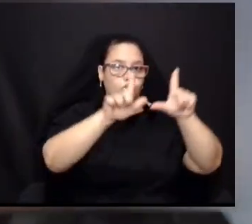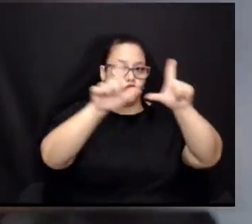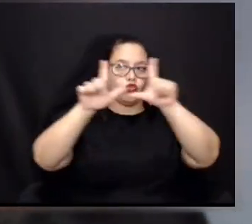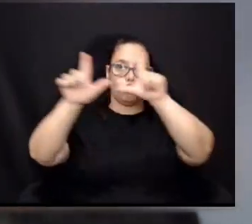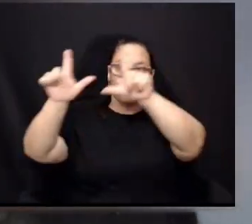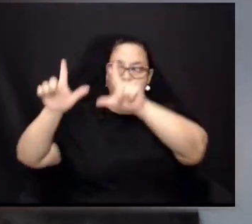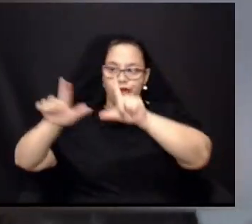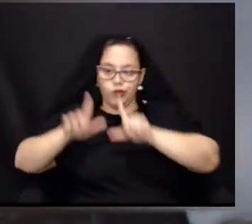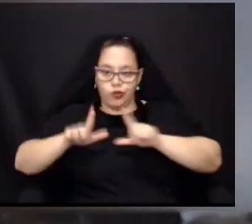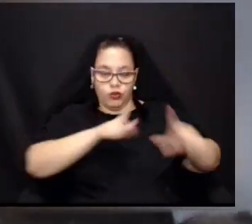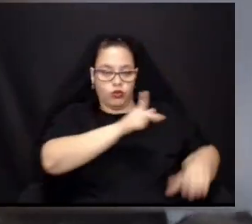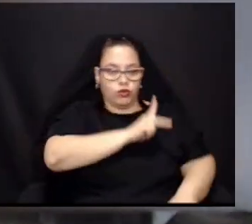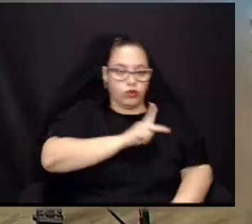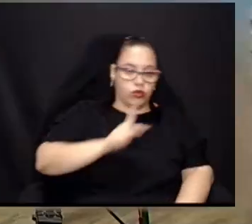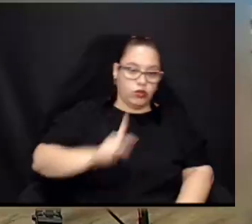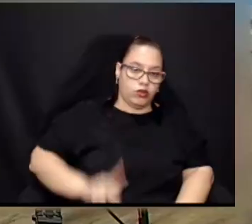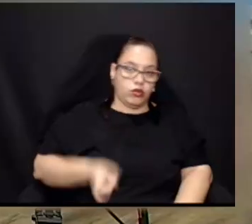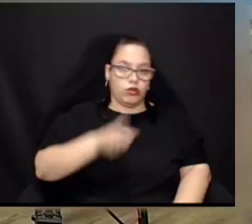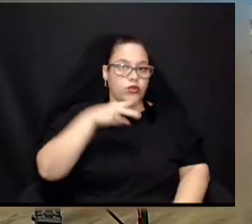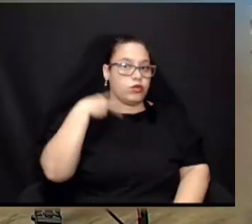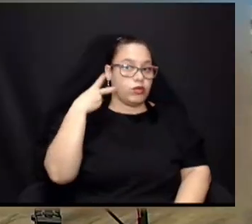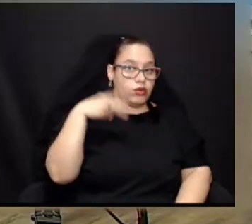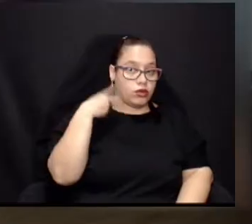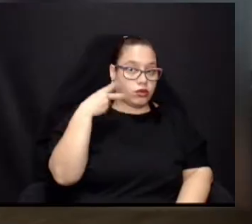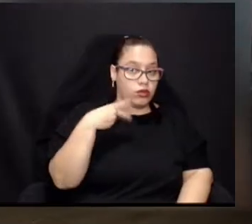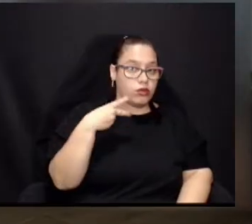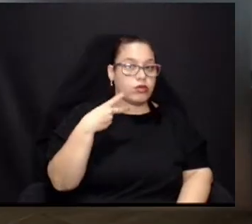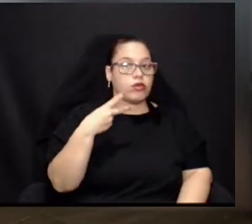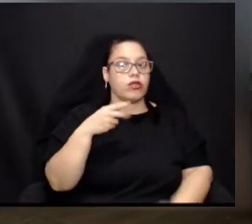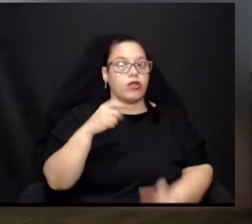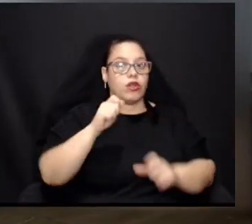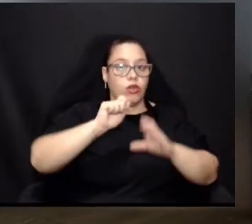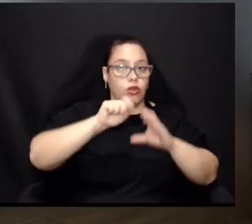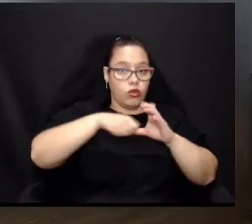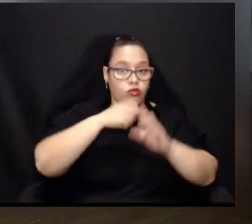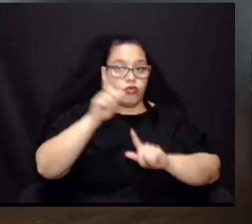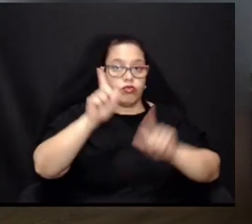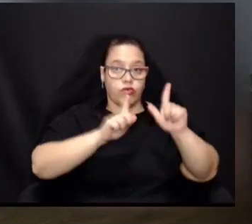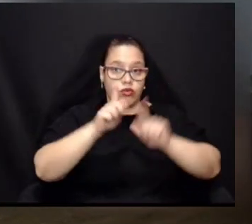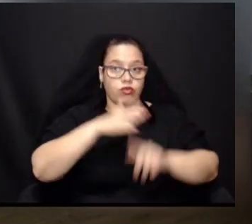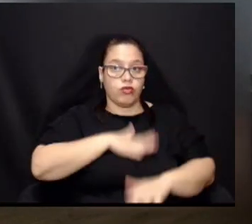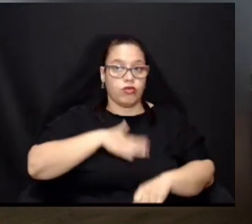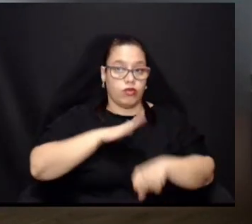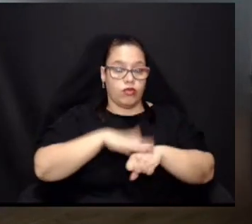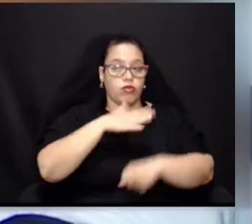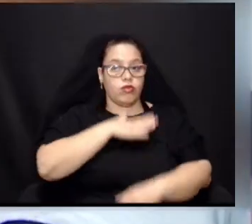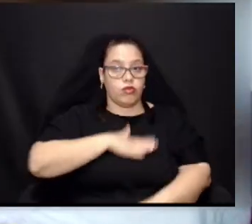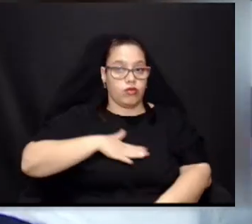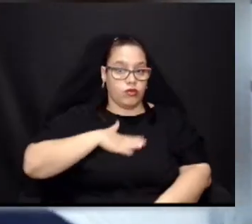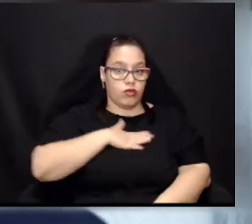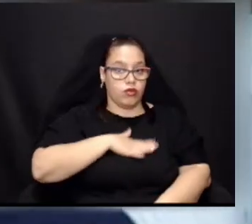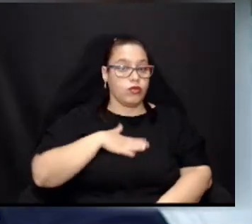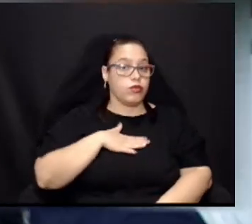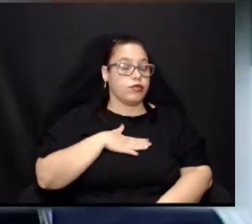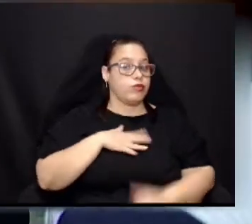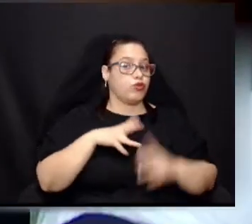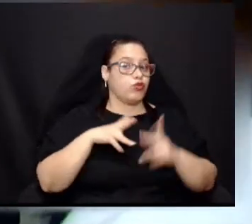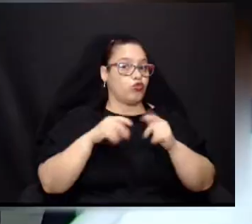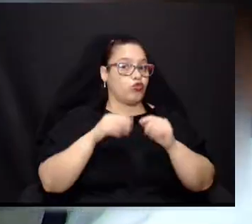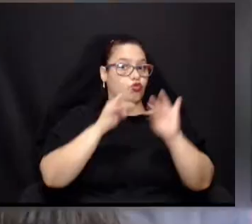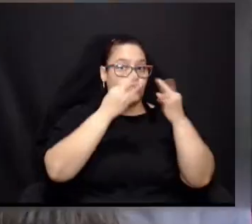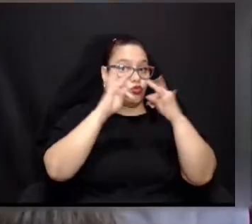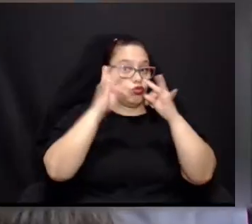de ex-vereadoras. O estúdio da TV é uma das coisas que eles mais gostam, né? Porque tem ali toda uma tecnologia que essa geração